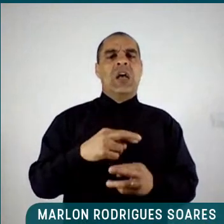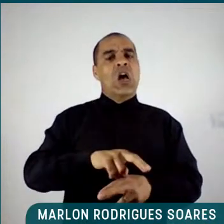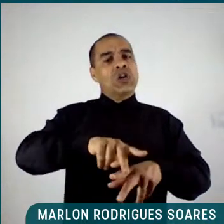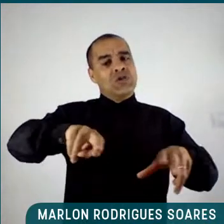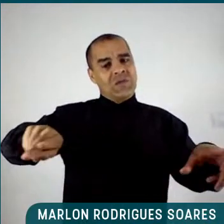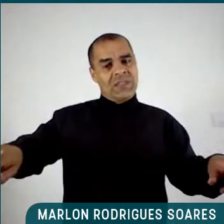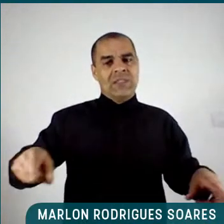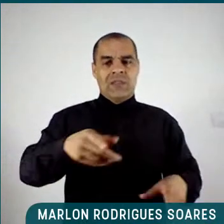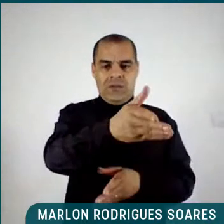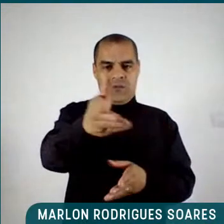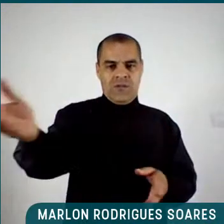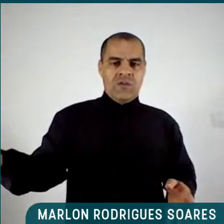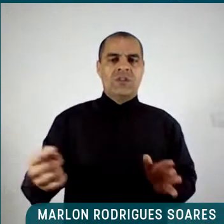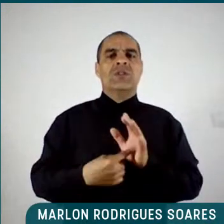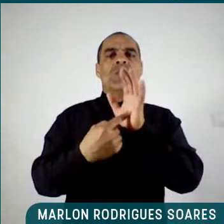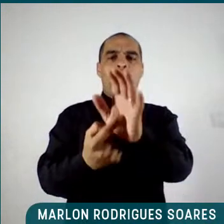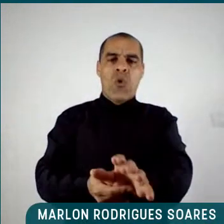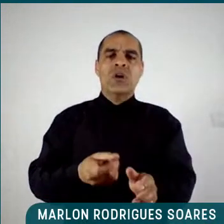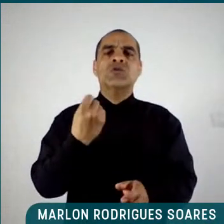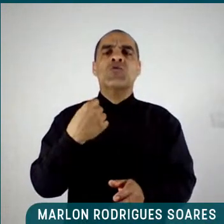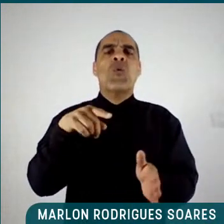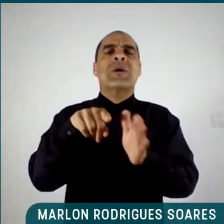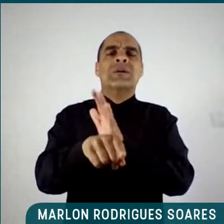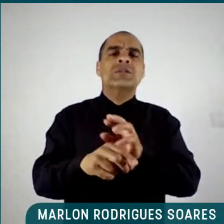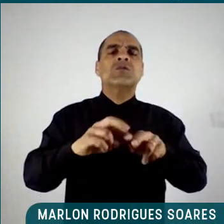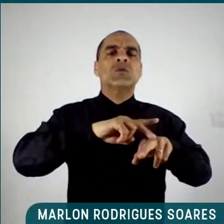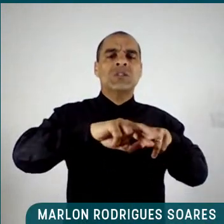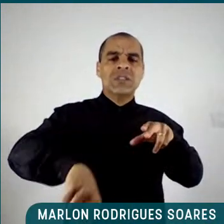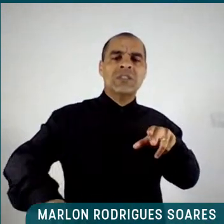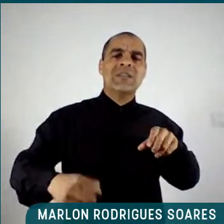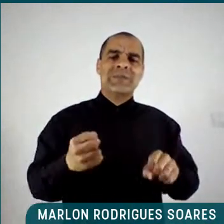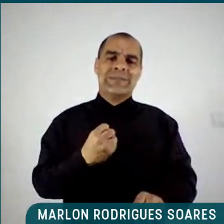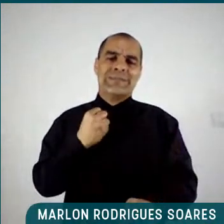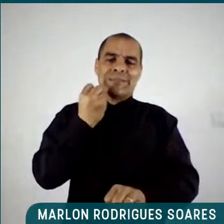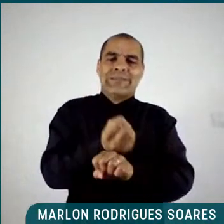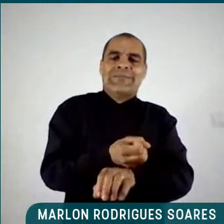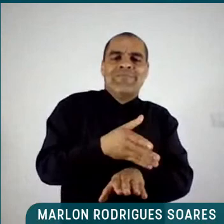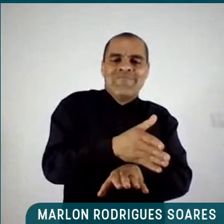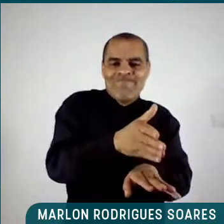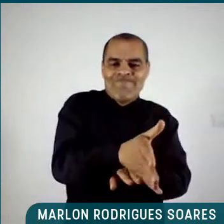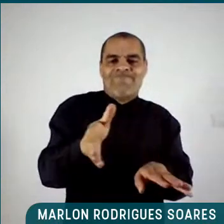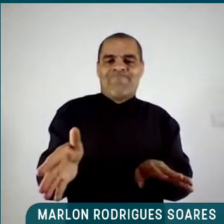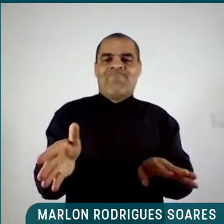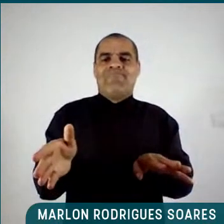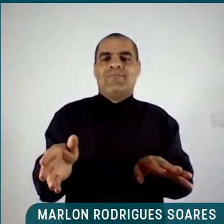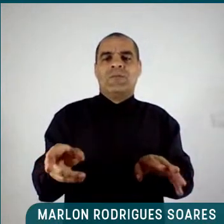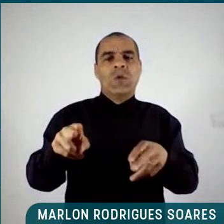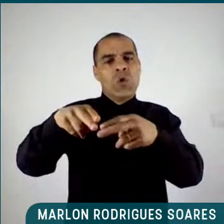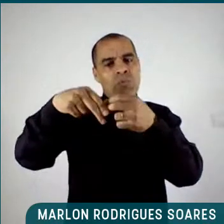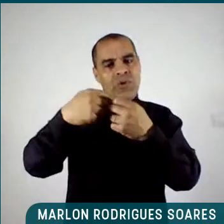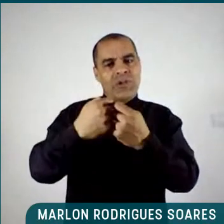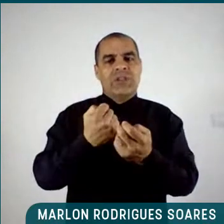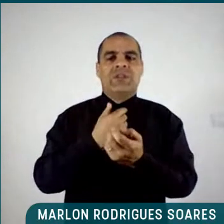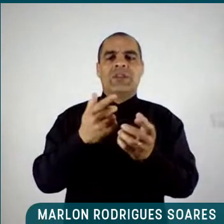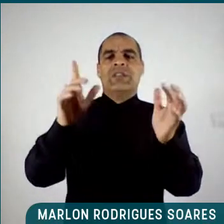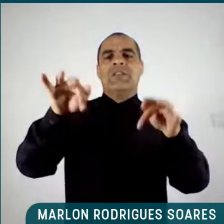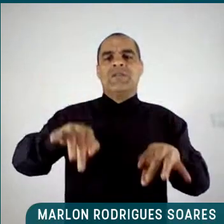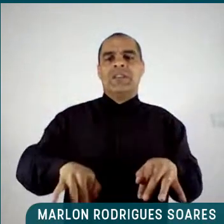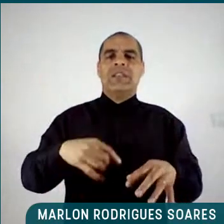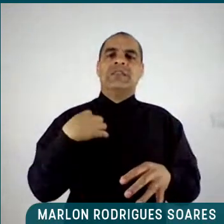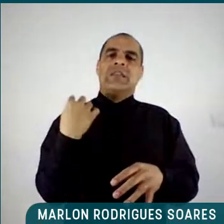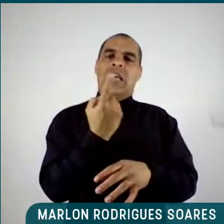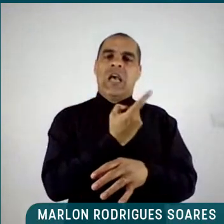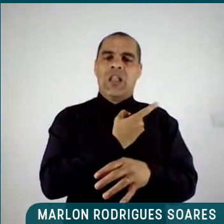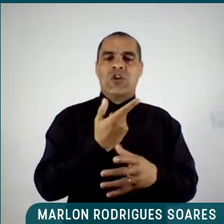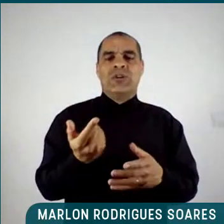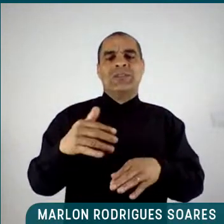mostra como and a diversidade acknowledge, pode ser and you transversal. defend women based on Por your isso, eu technical queria encerrar a knowledge. nossa conversa So I would like to finish pedindo our